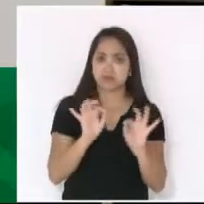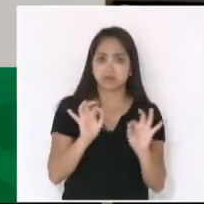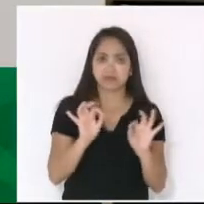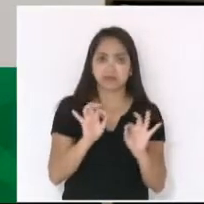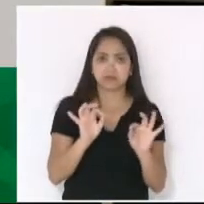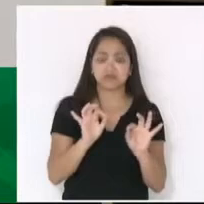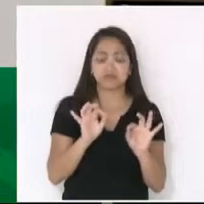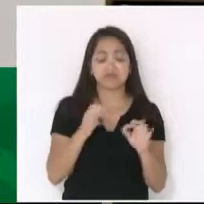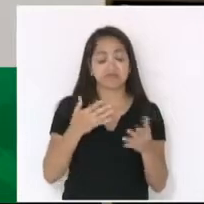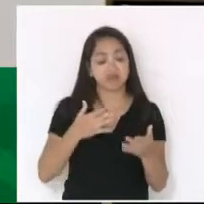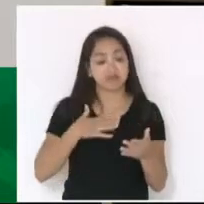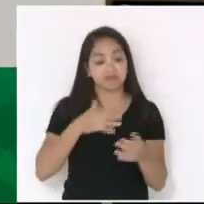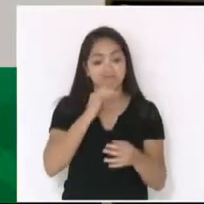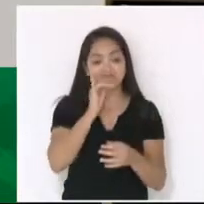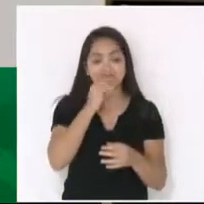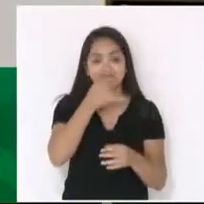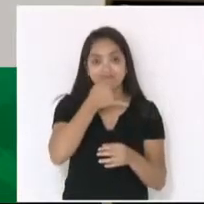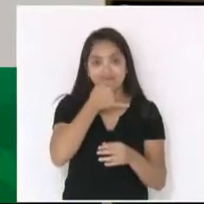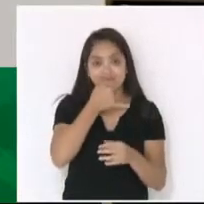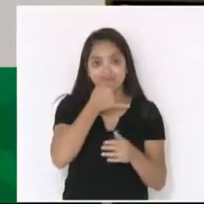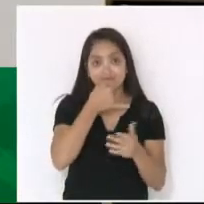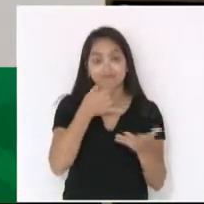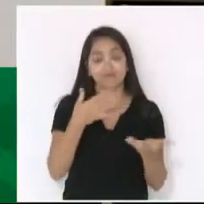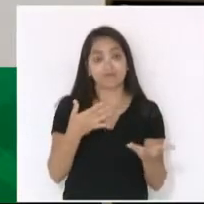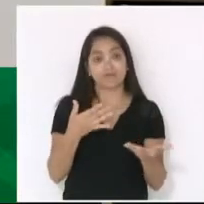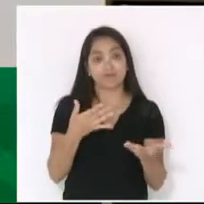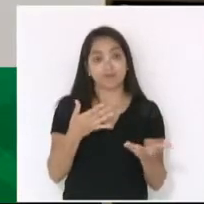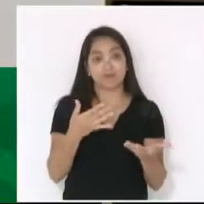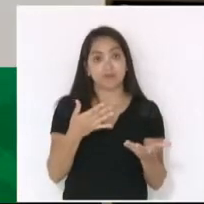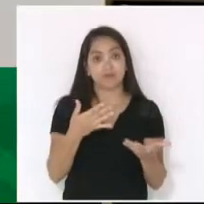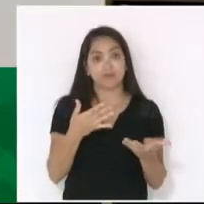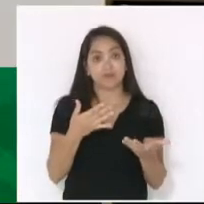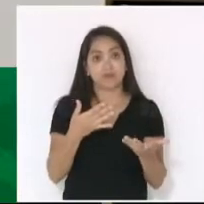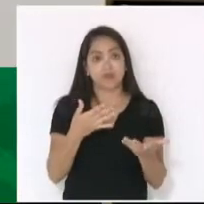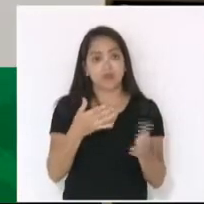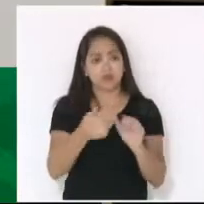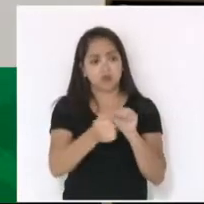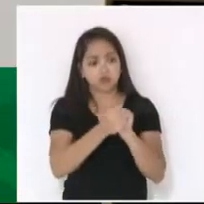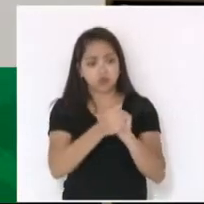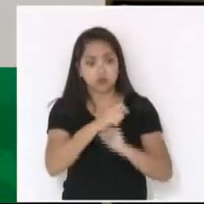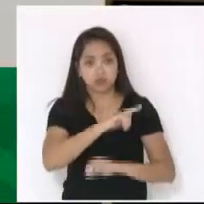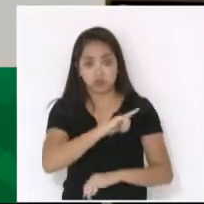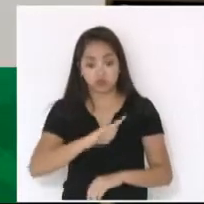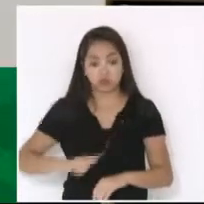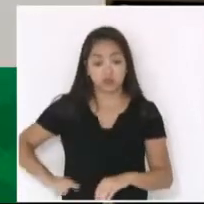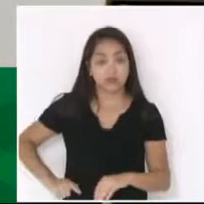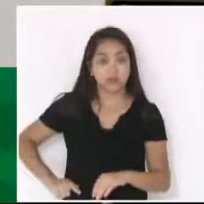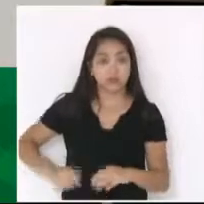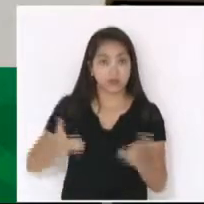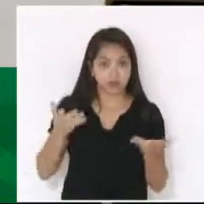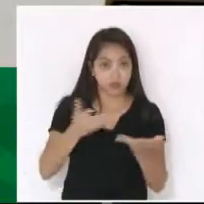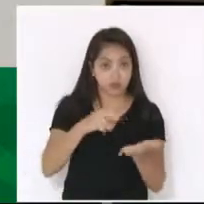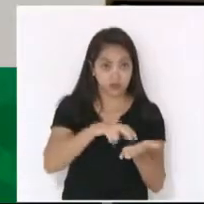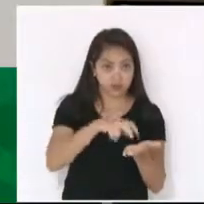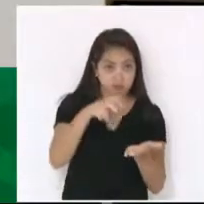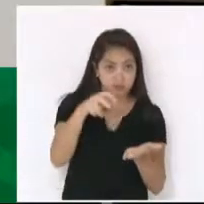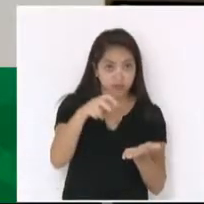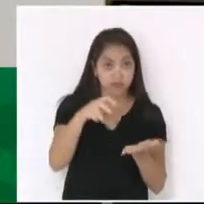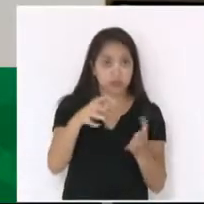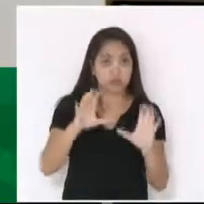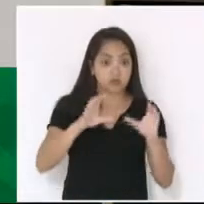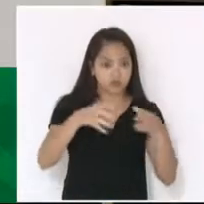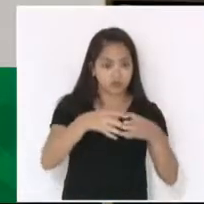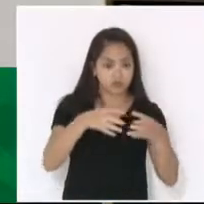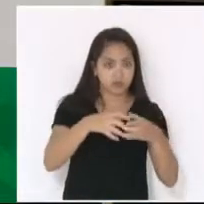e ficou triste cobra do meu Governador hoje na mesa do discussão junto à